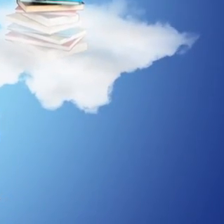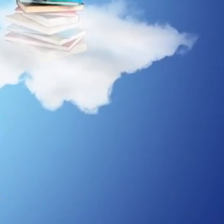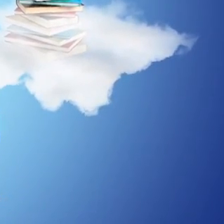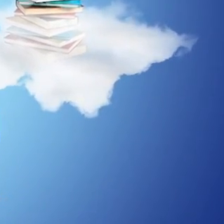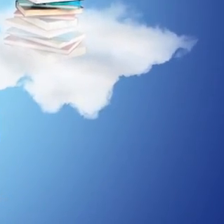E aí